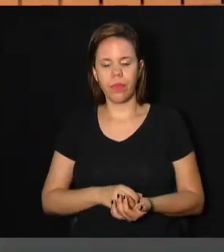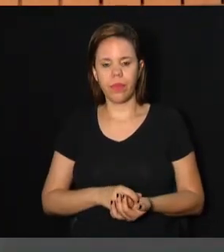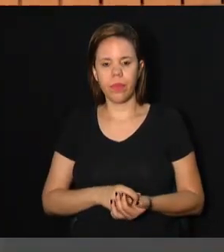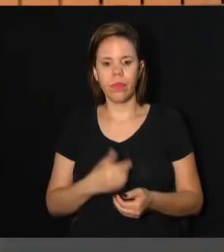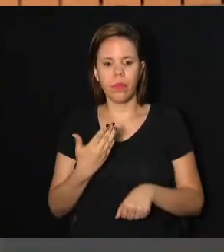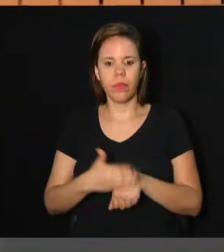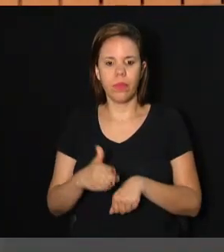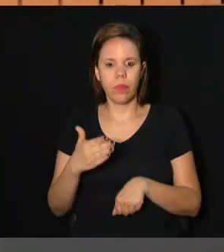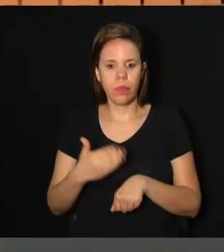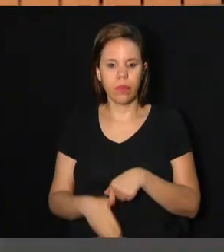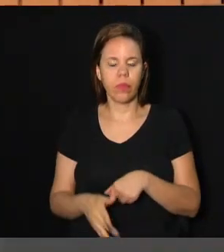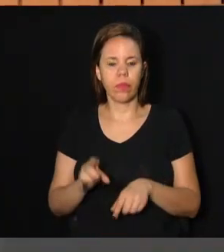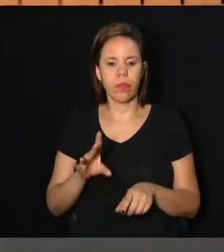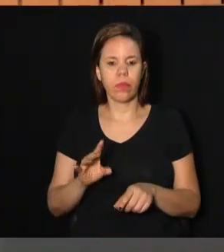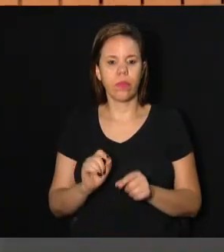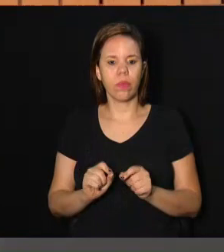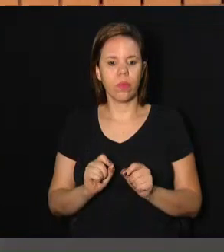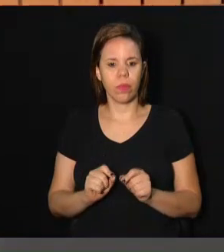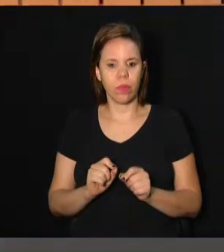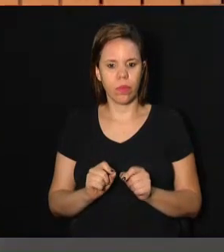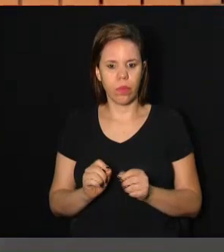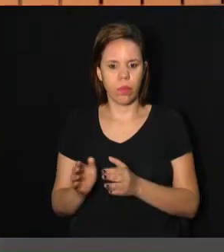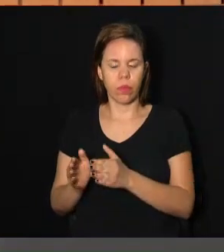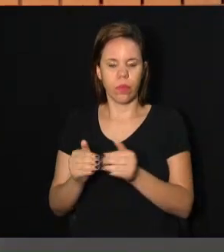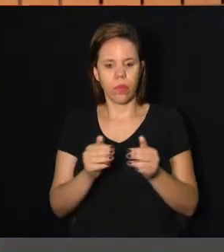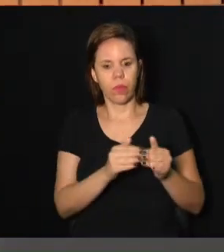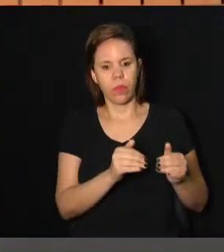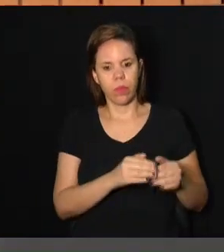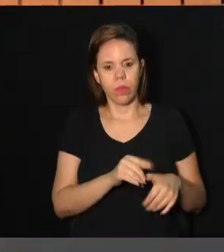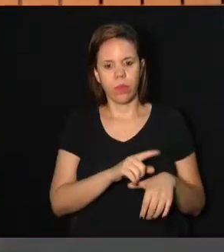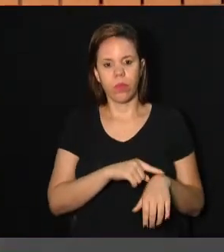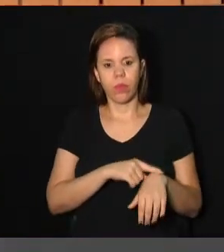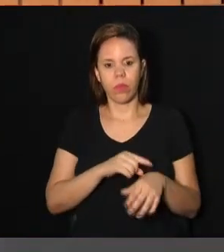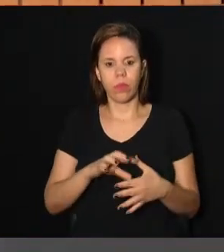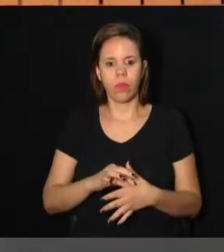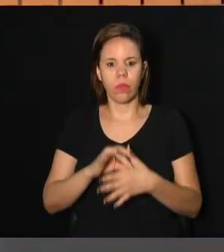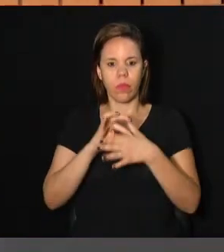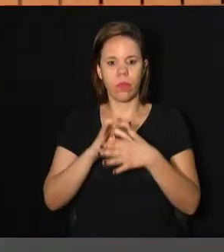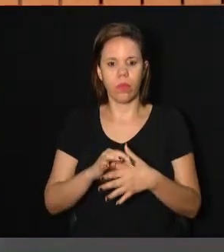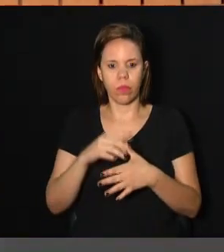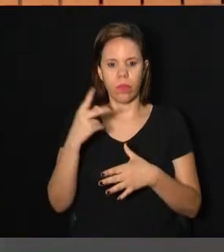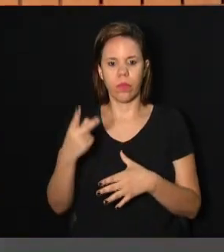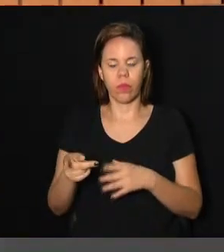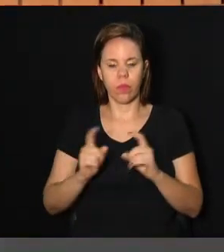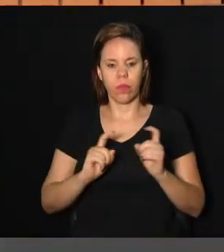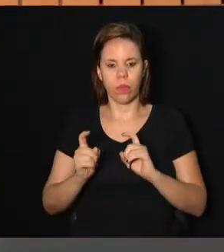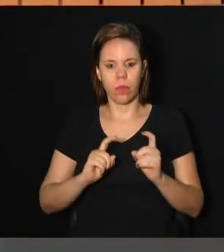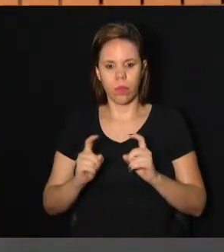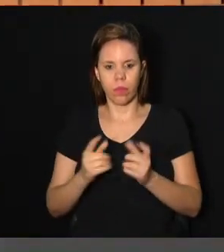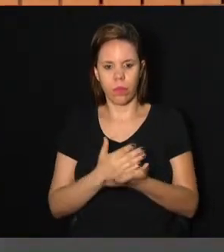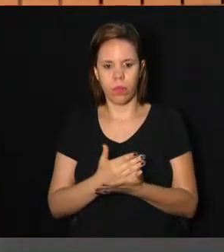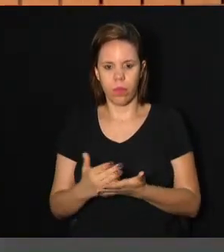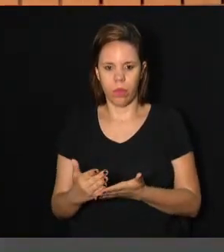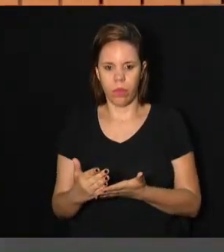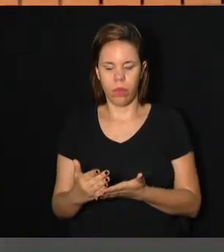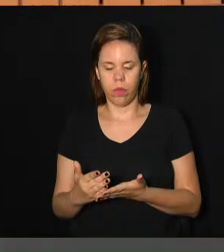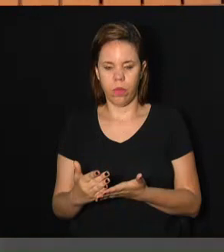é uma sobrecarga de solicitações de tempo de liderança no pequeno